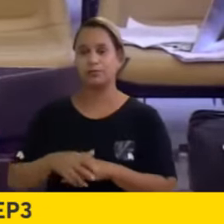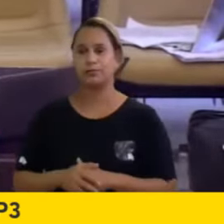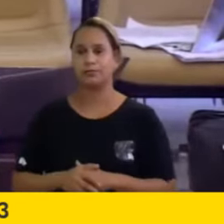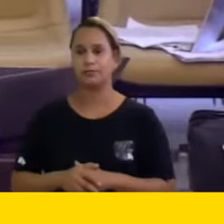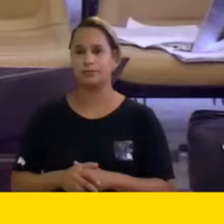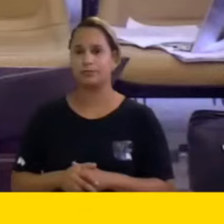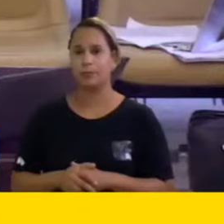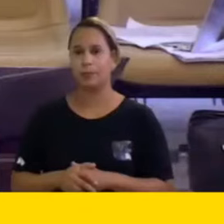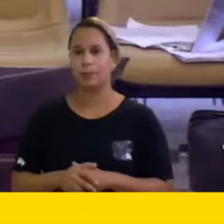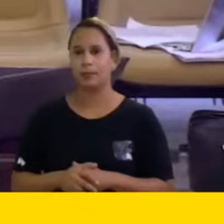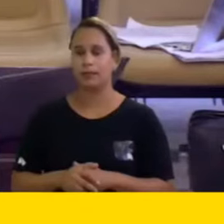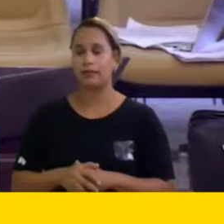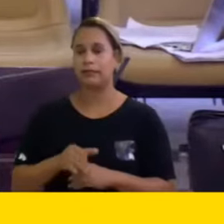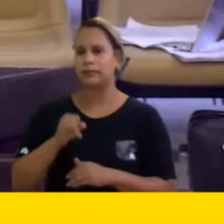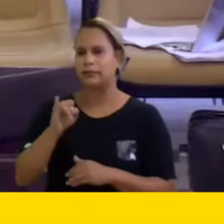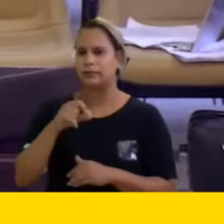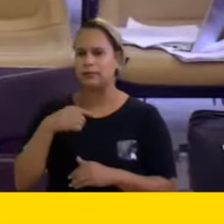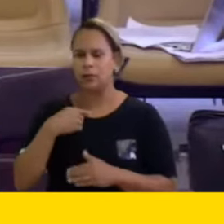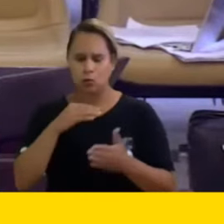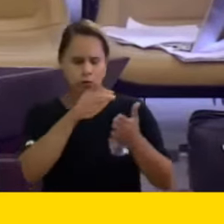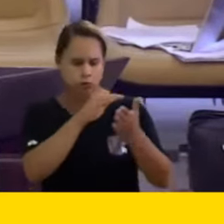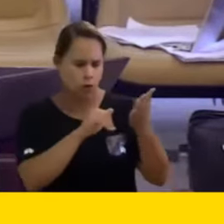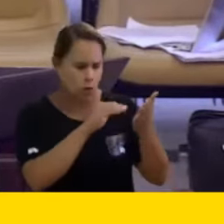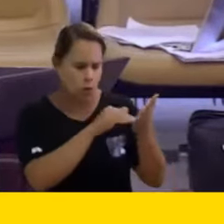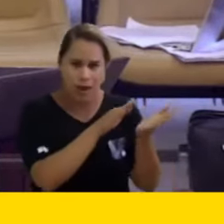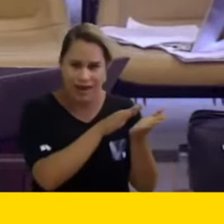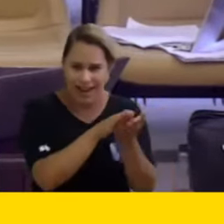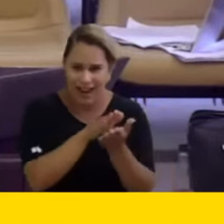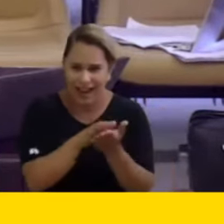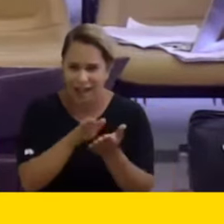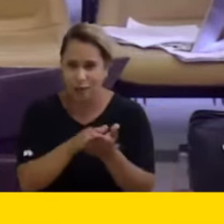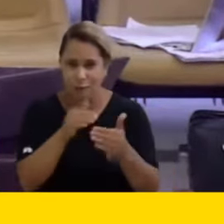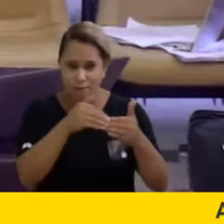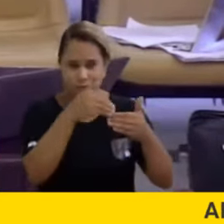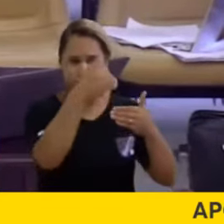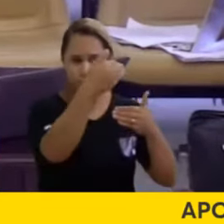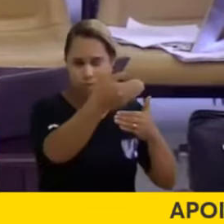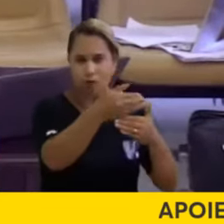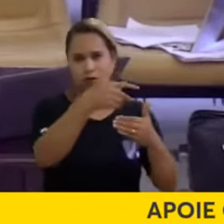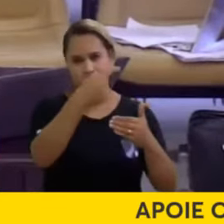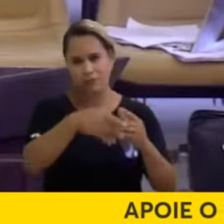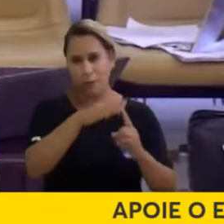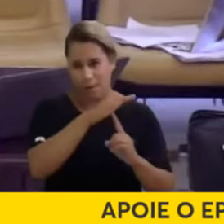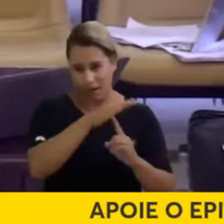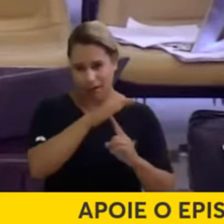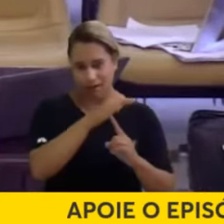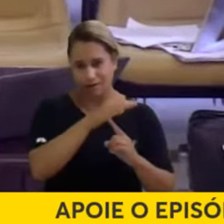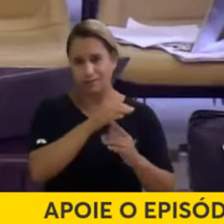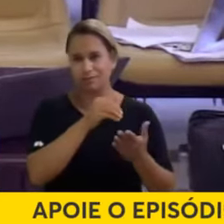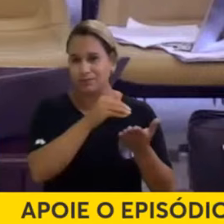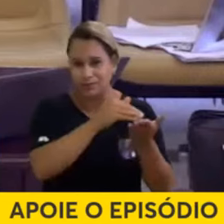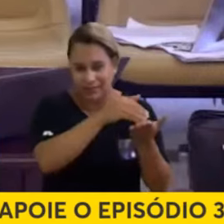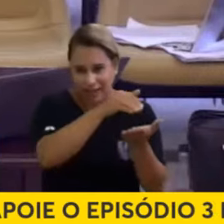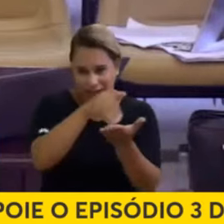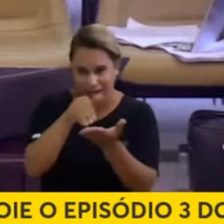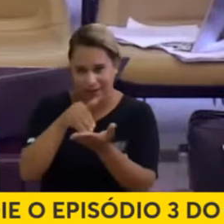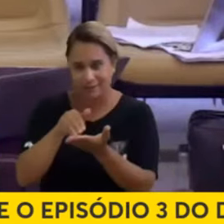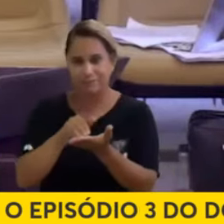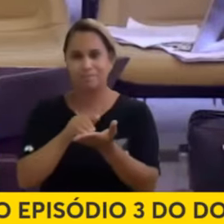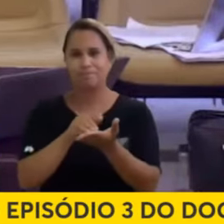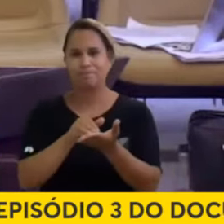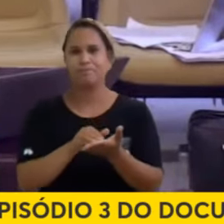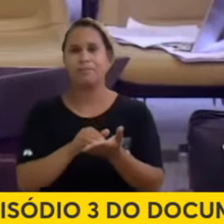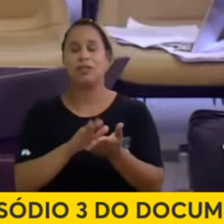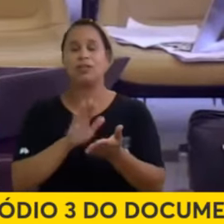a gente exclui os gastos feitos fora do Paraná você já tira 2.300 desses 6 milhões 2.